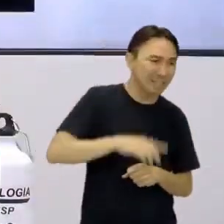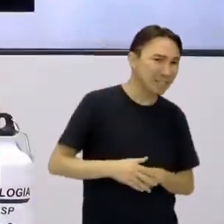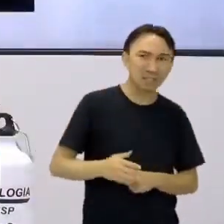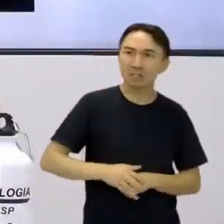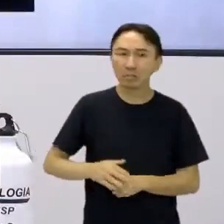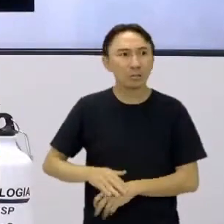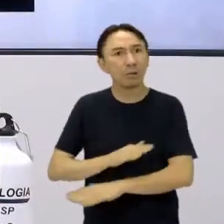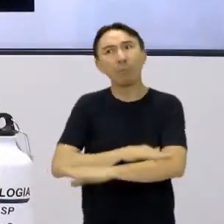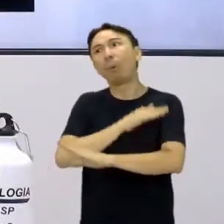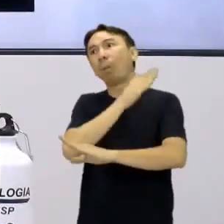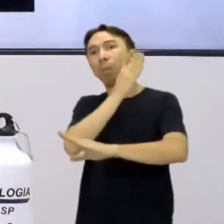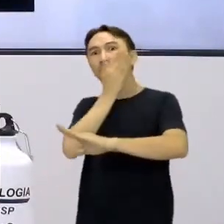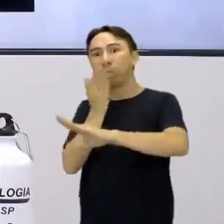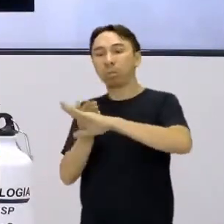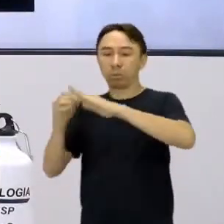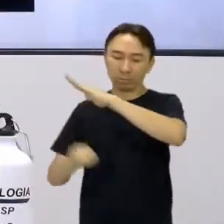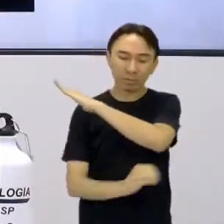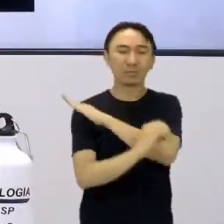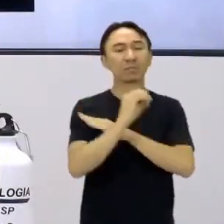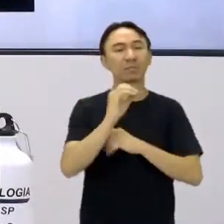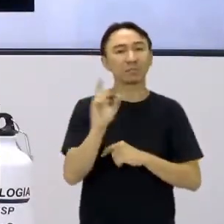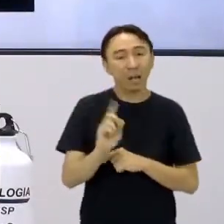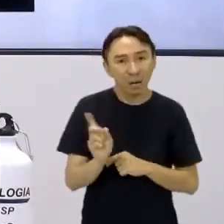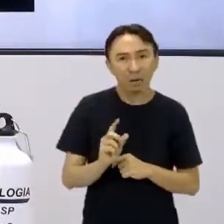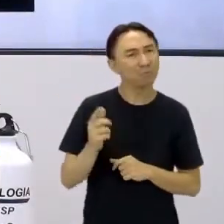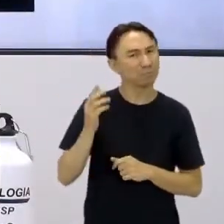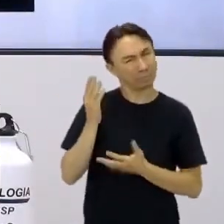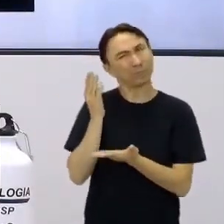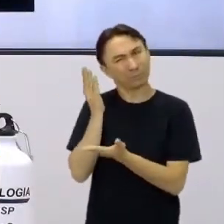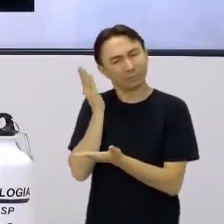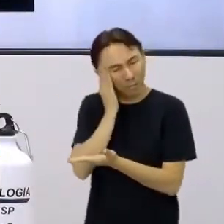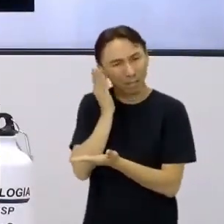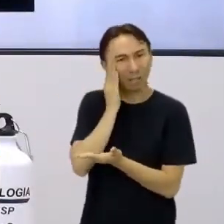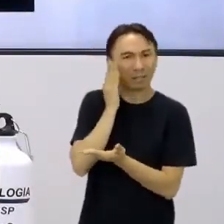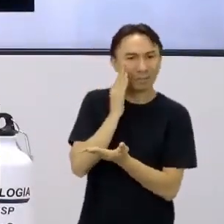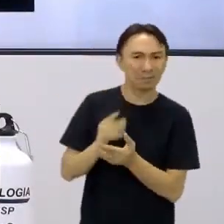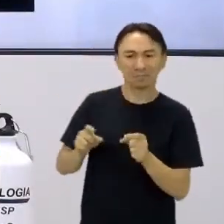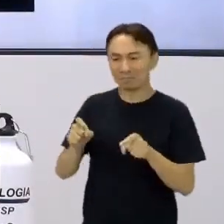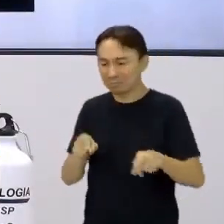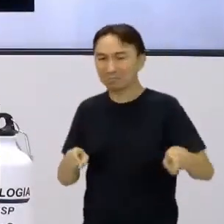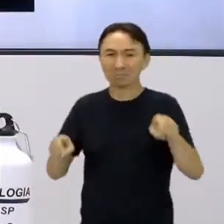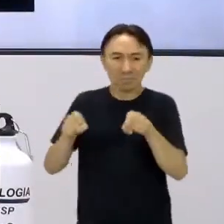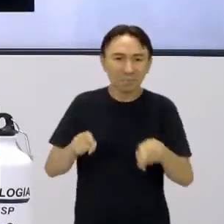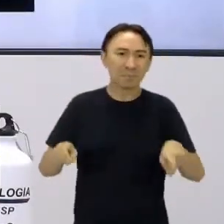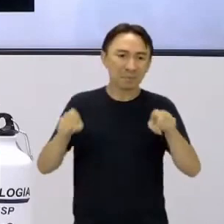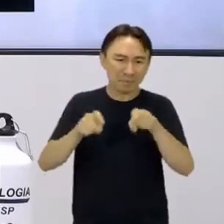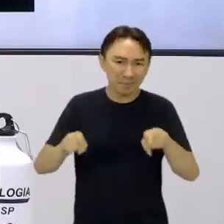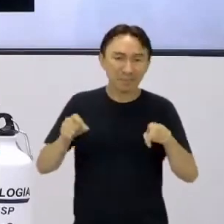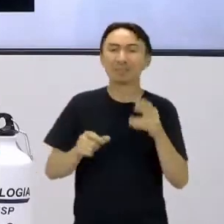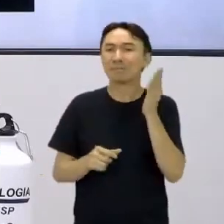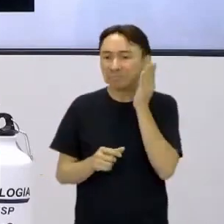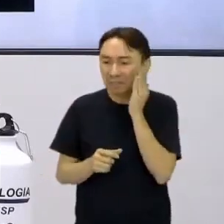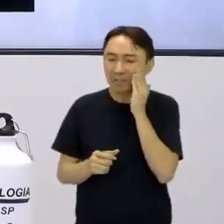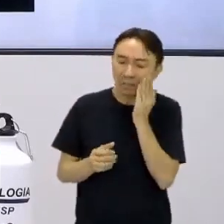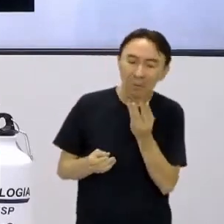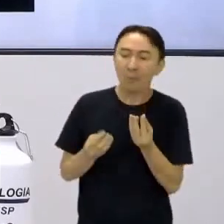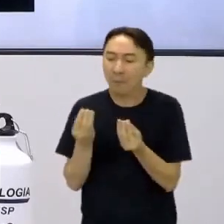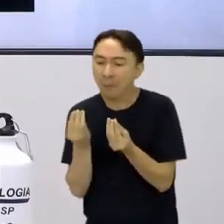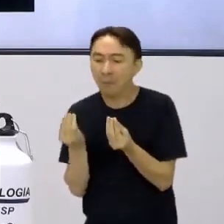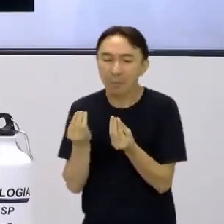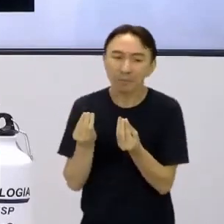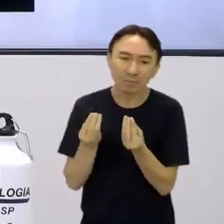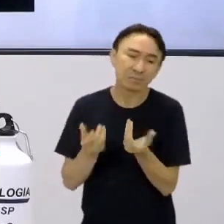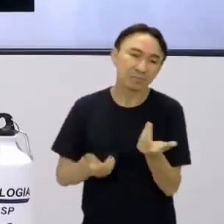já conhecendo o que era um computador, sabendo como ele funcionava, mal ou menos, né? Eu